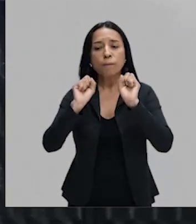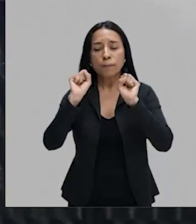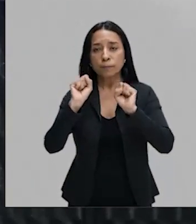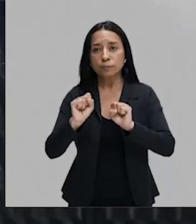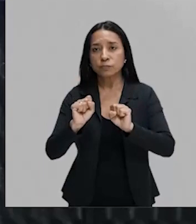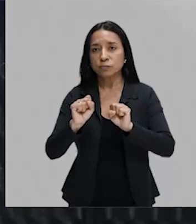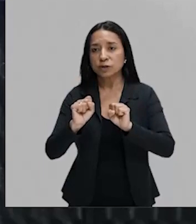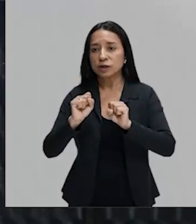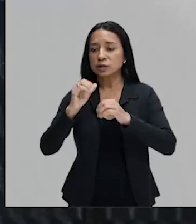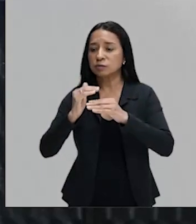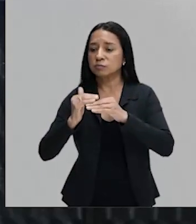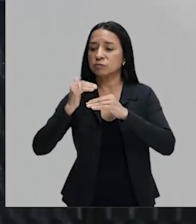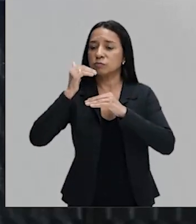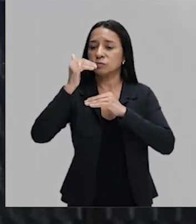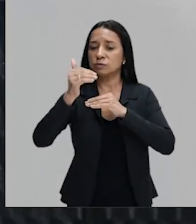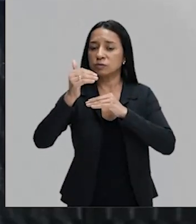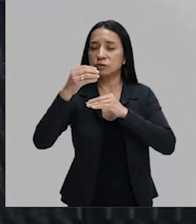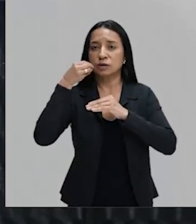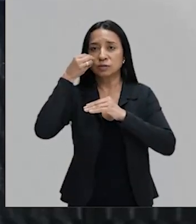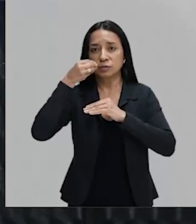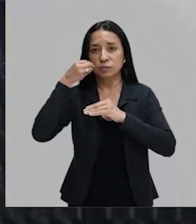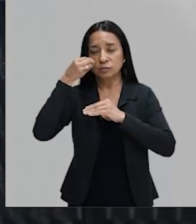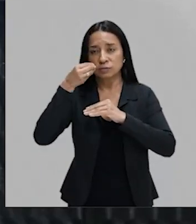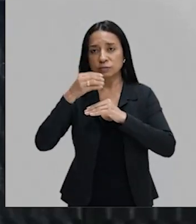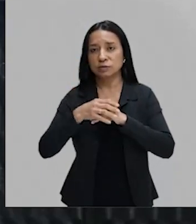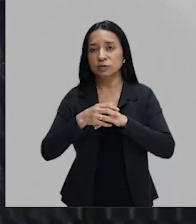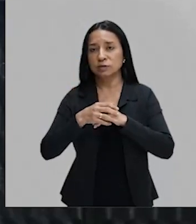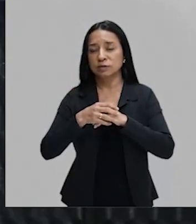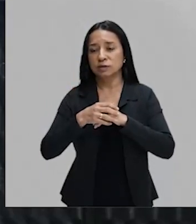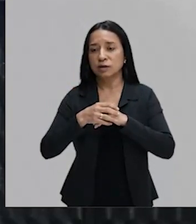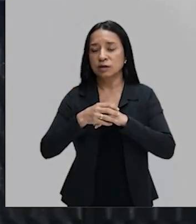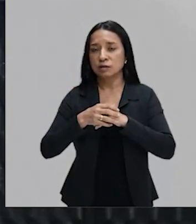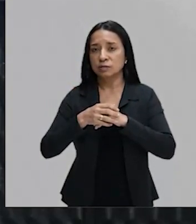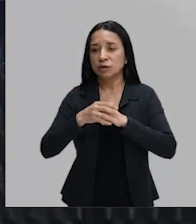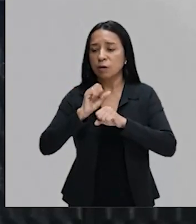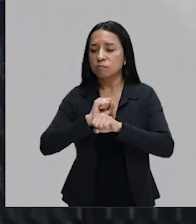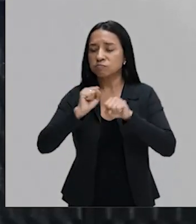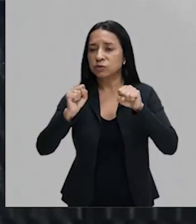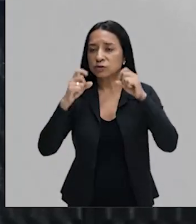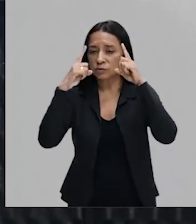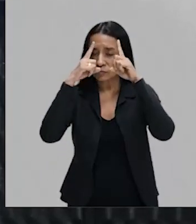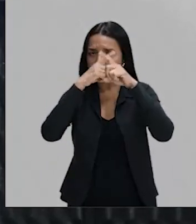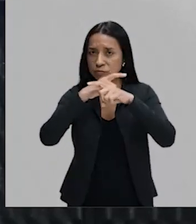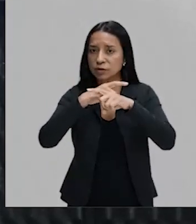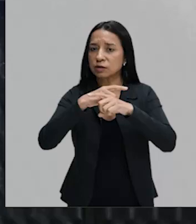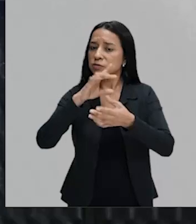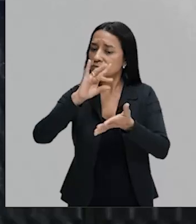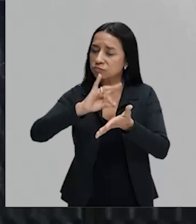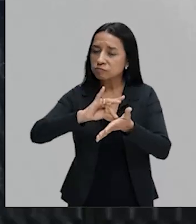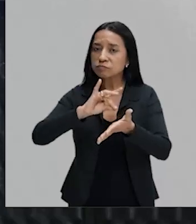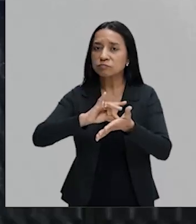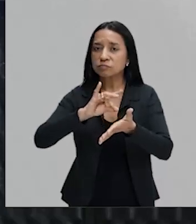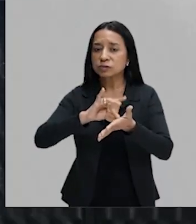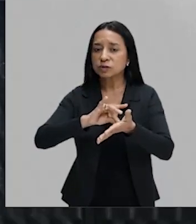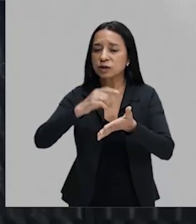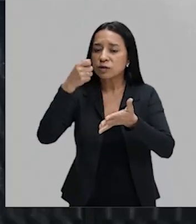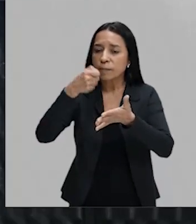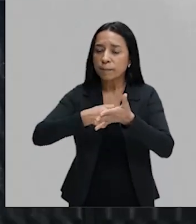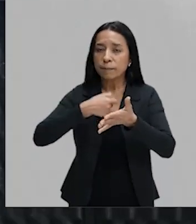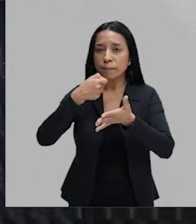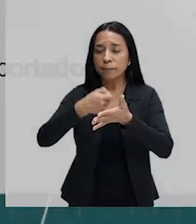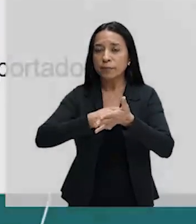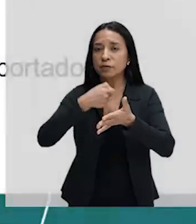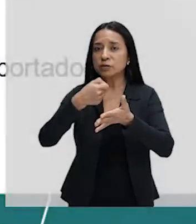pudesse se ultrapassar dessa experiência. E uma das grandes dificuldades, com certeza, é a